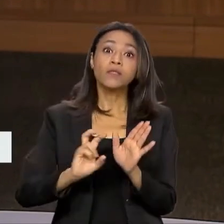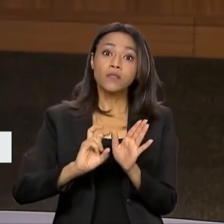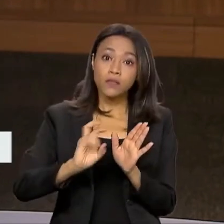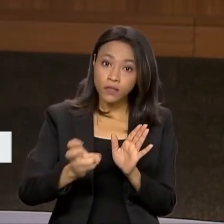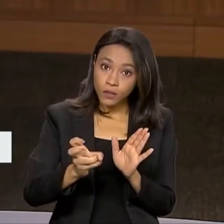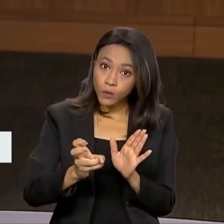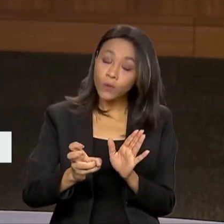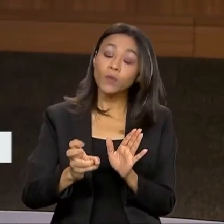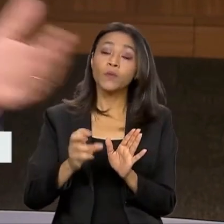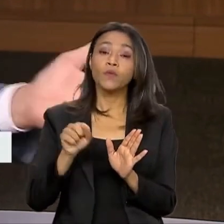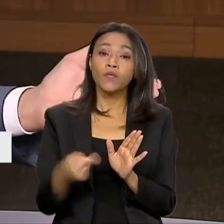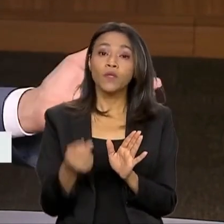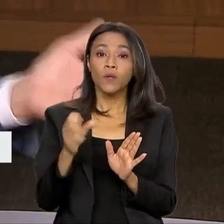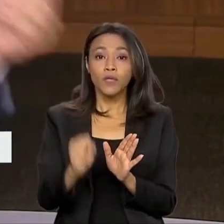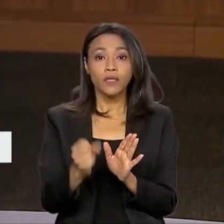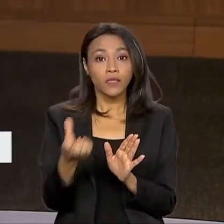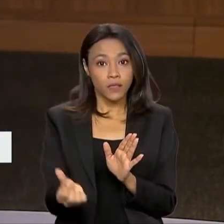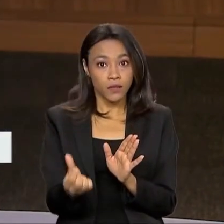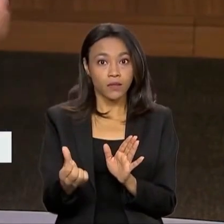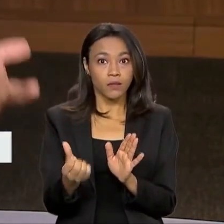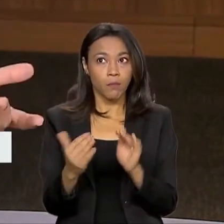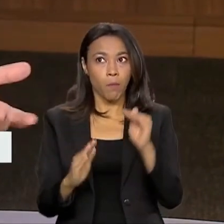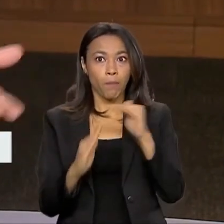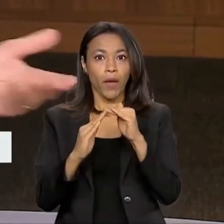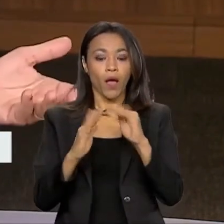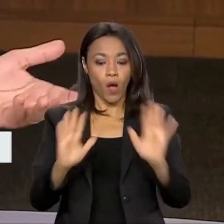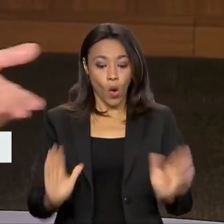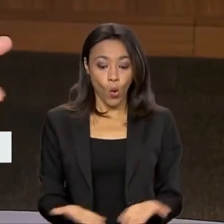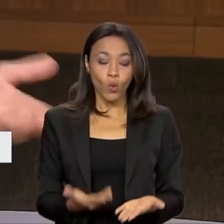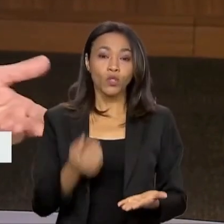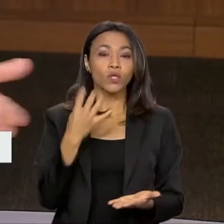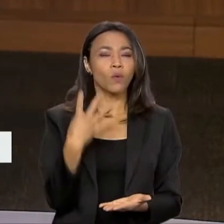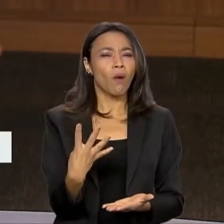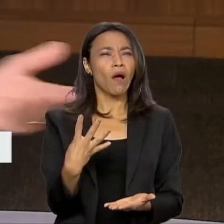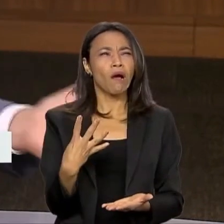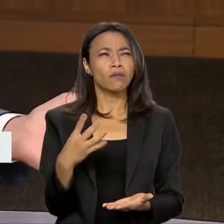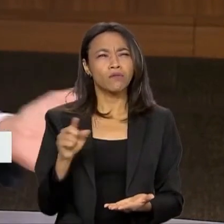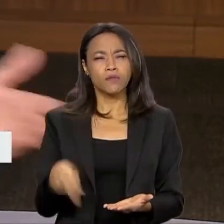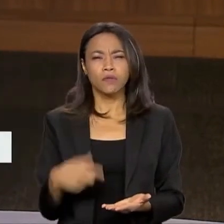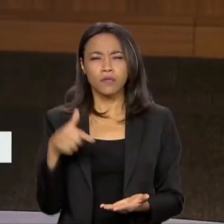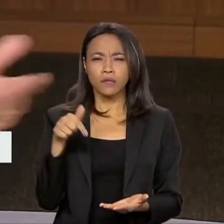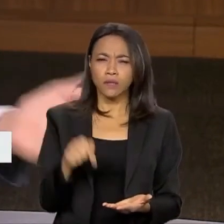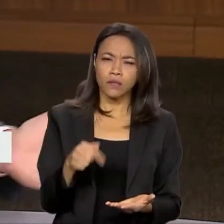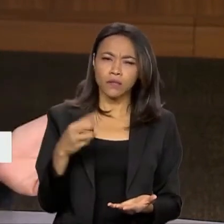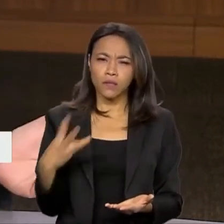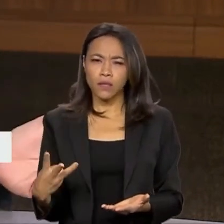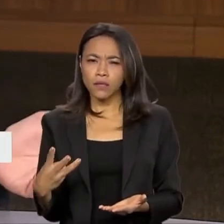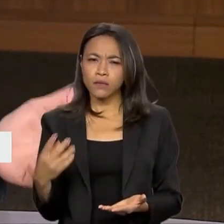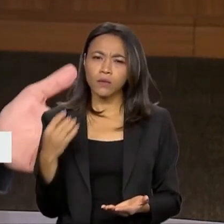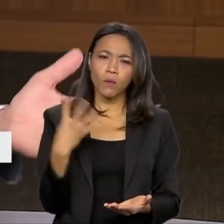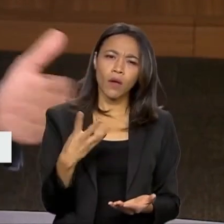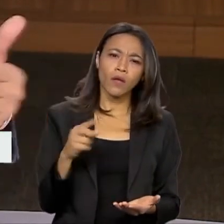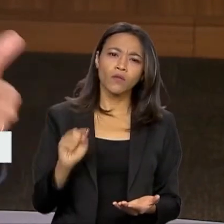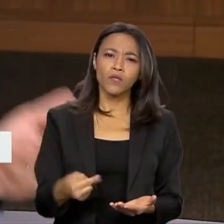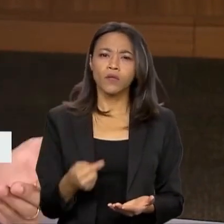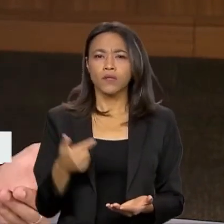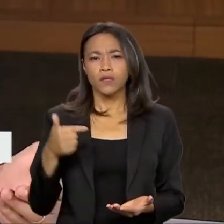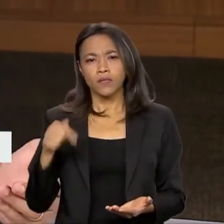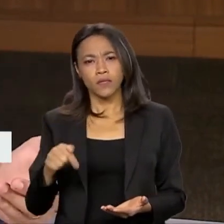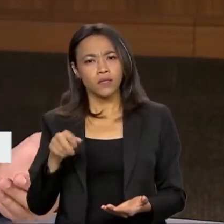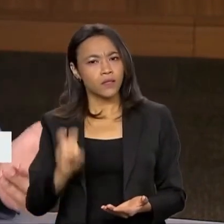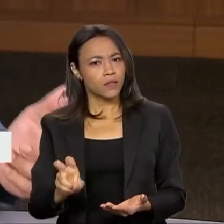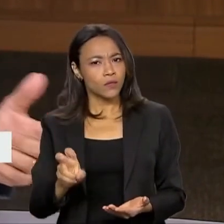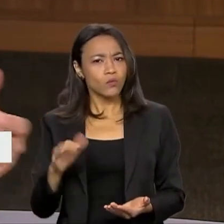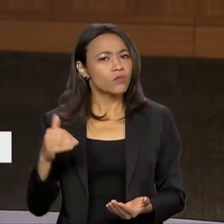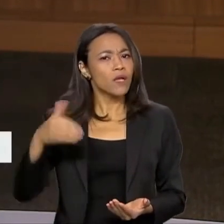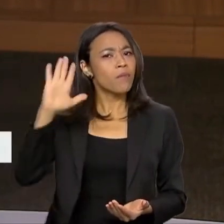o Pico do dólar hoje tá há quatro e setenta e três quatro setenta e quatro quatro setenta e cinco Não tá passando de